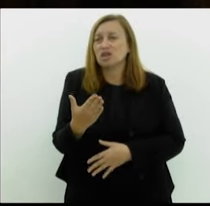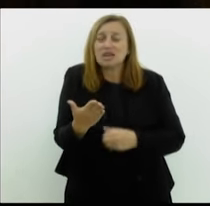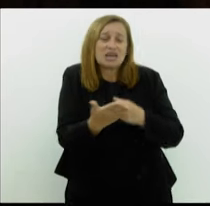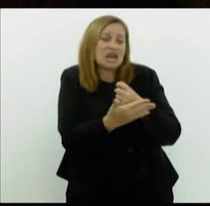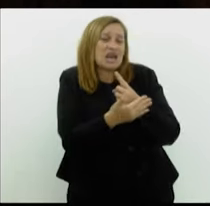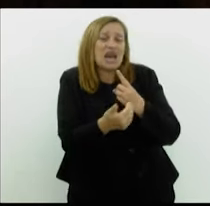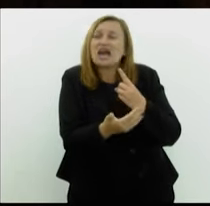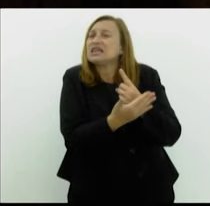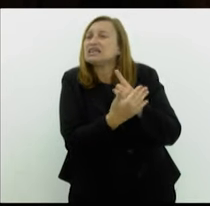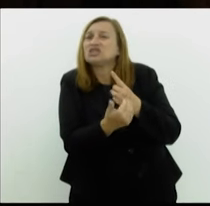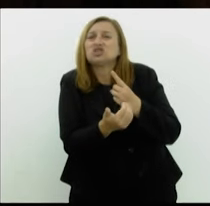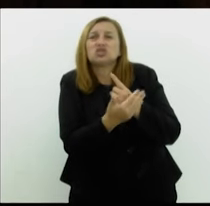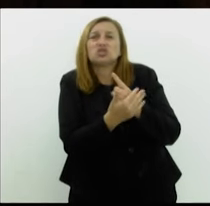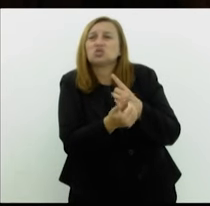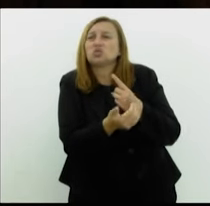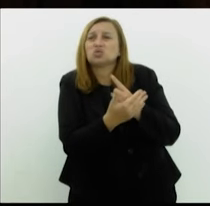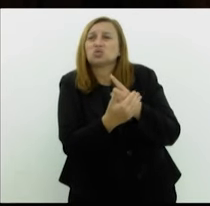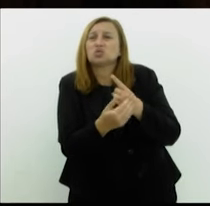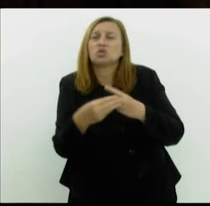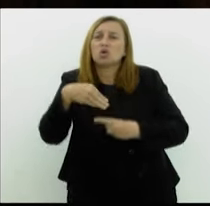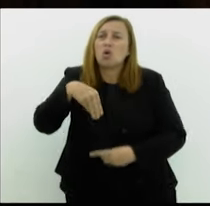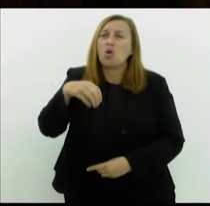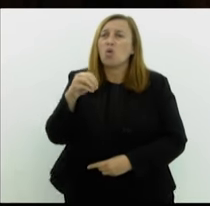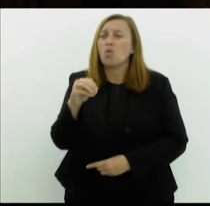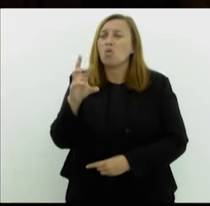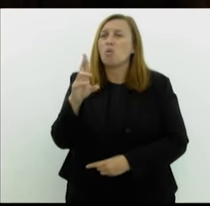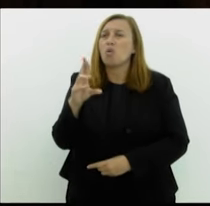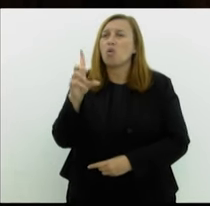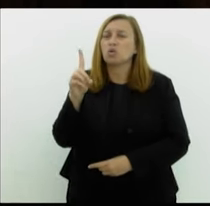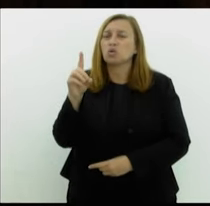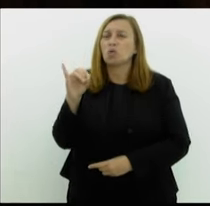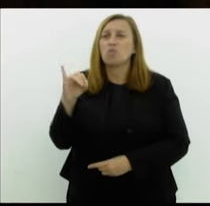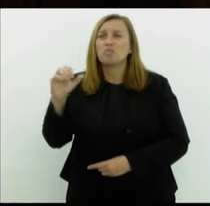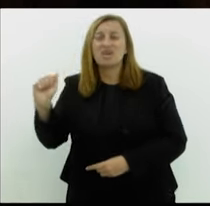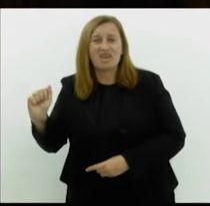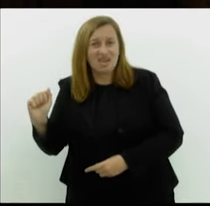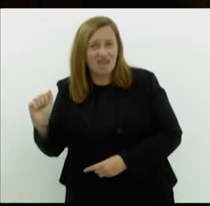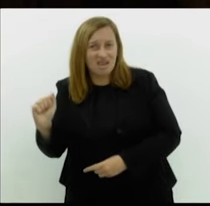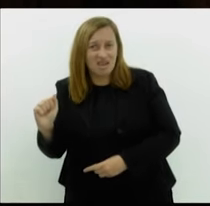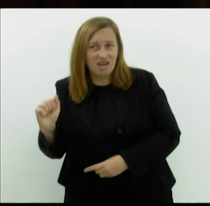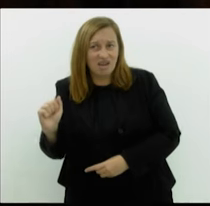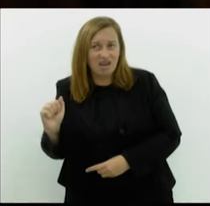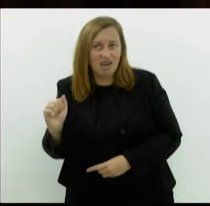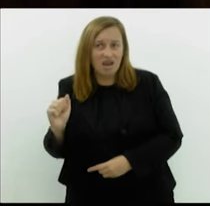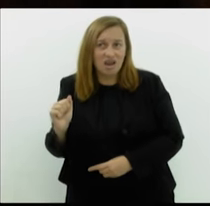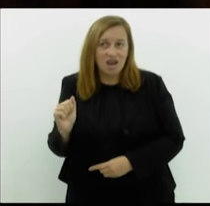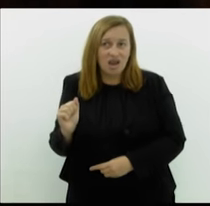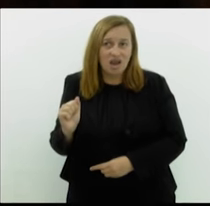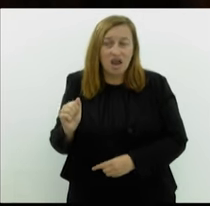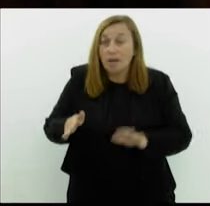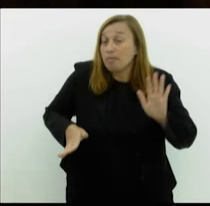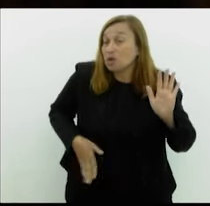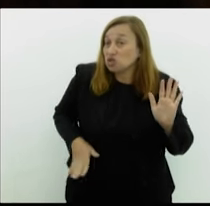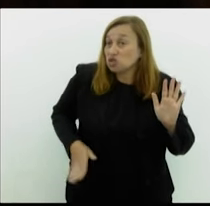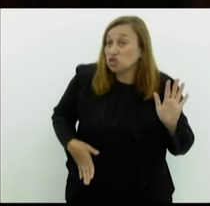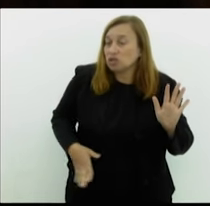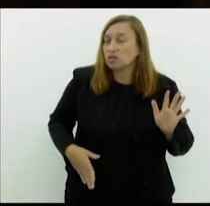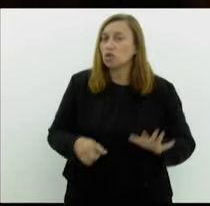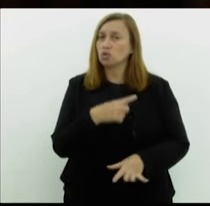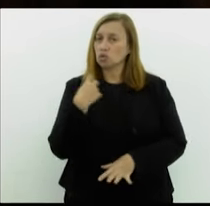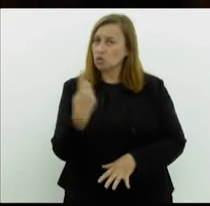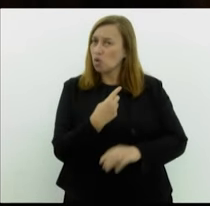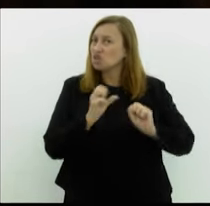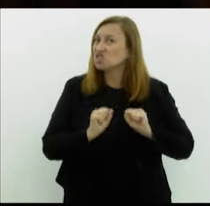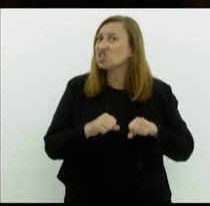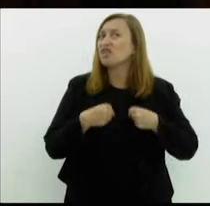carinhos para transgressores da lei. Por óbvio, todos nós